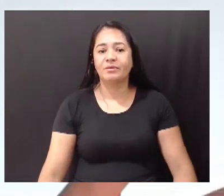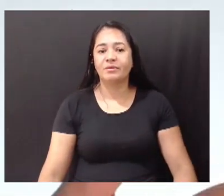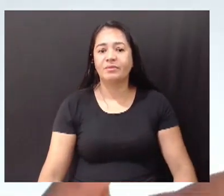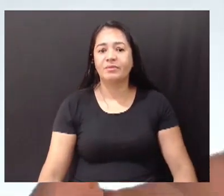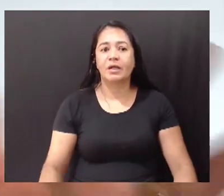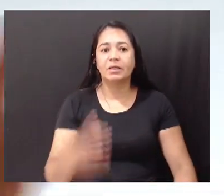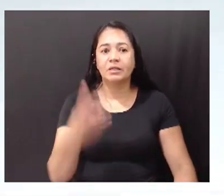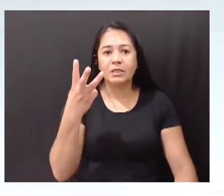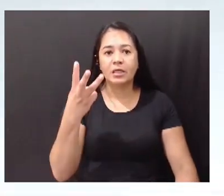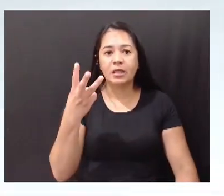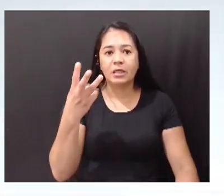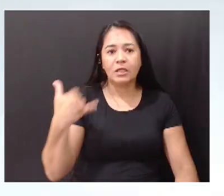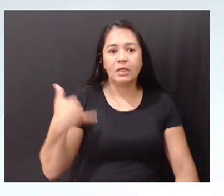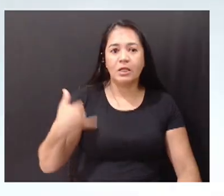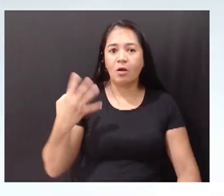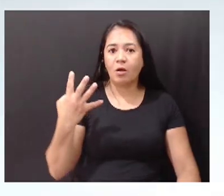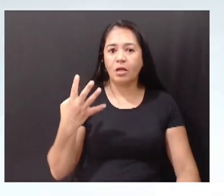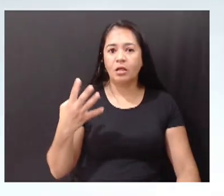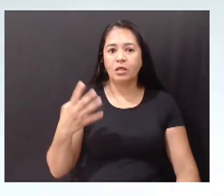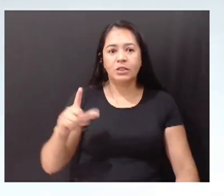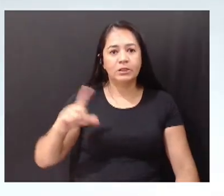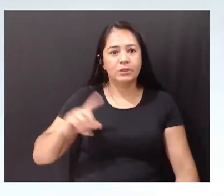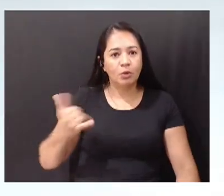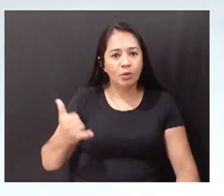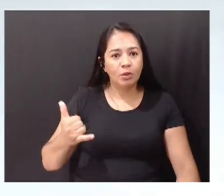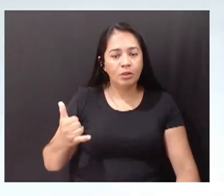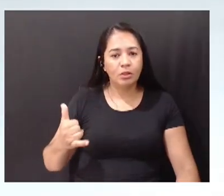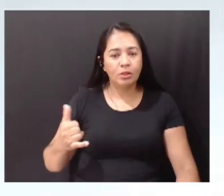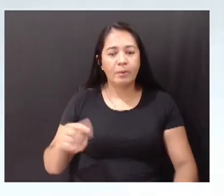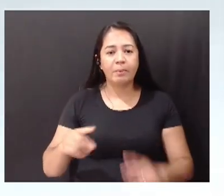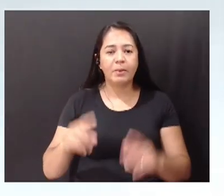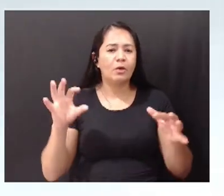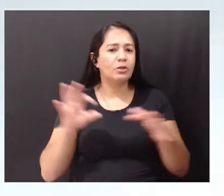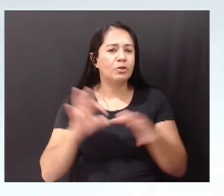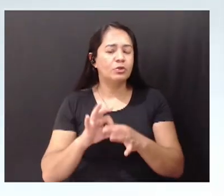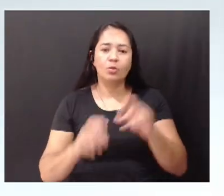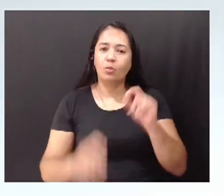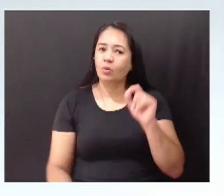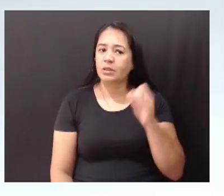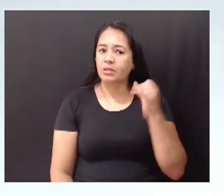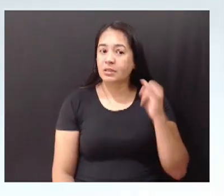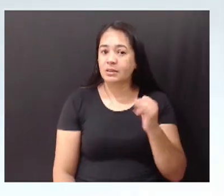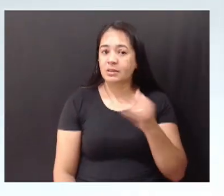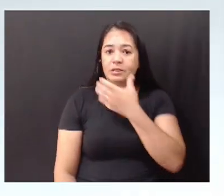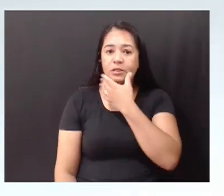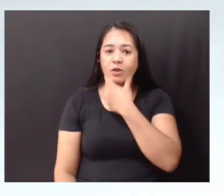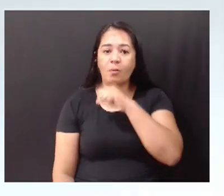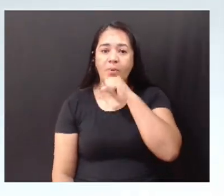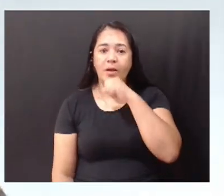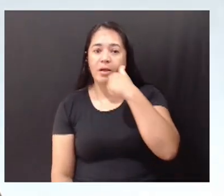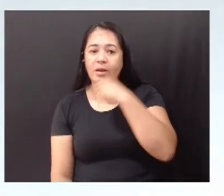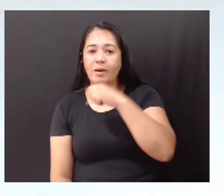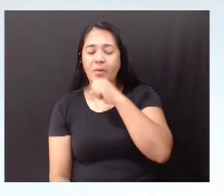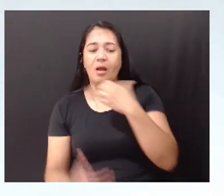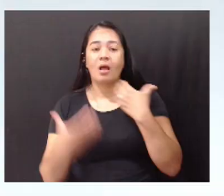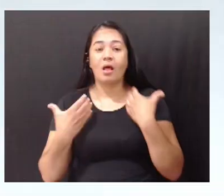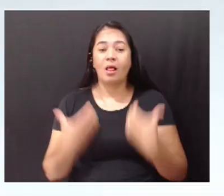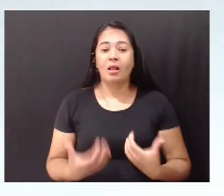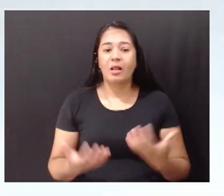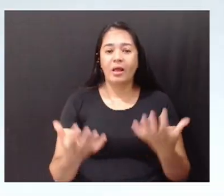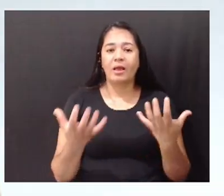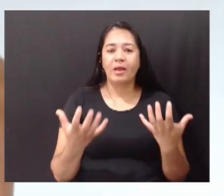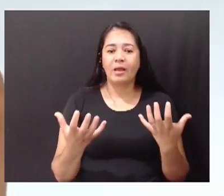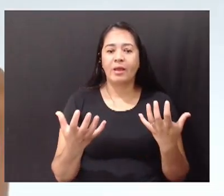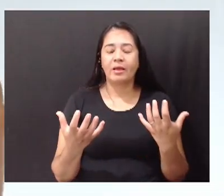um smartphone. Mas o que eu associo com isso? Se os pais estão super cansados, eles querem um pouco de sossego,